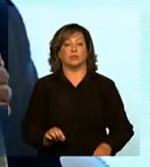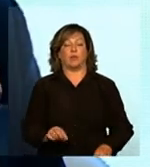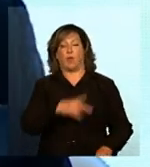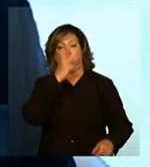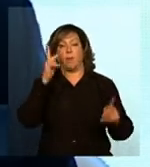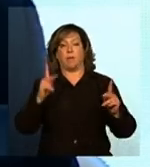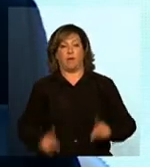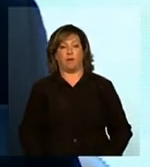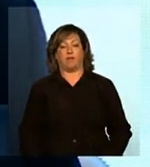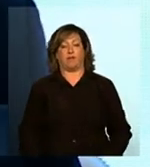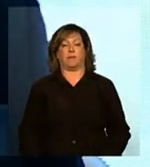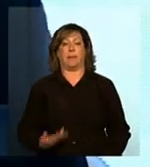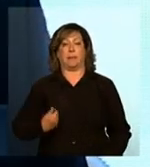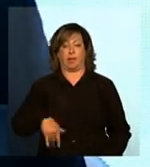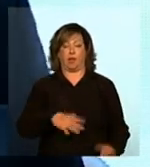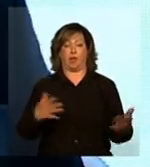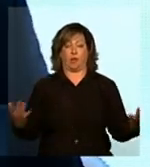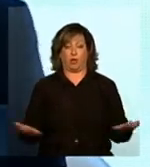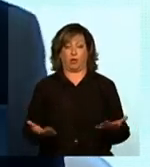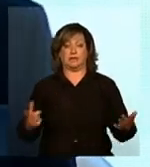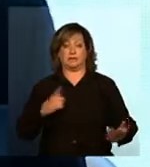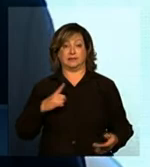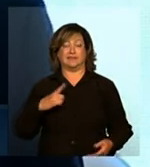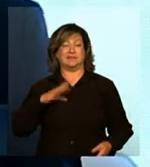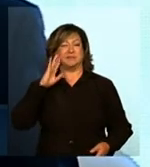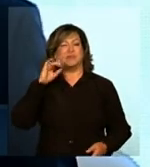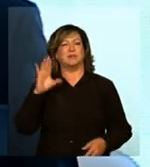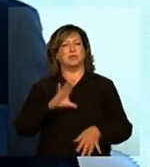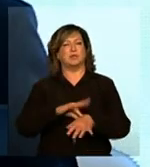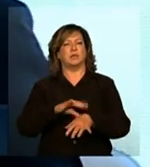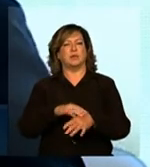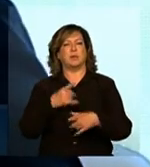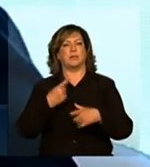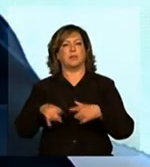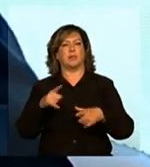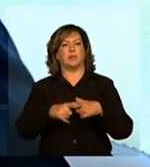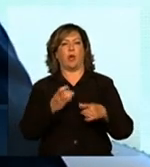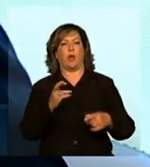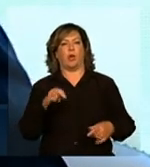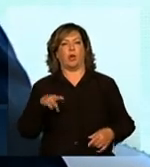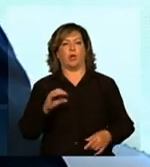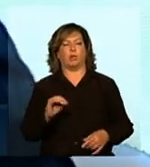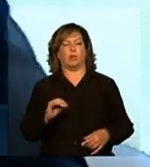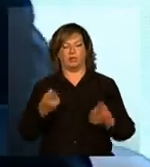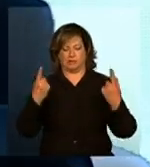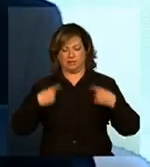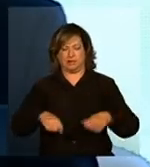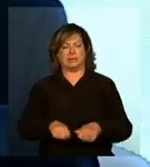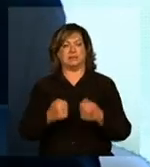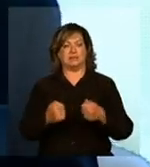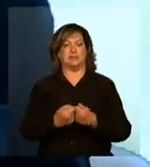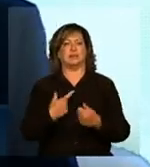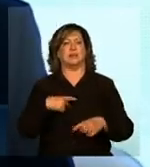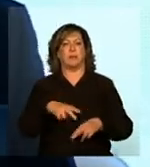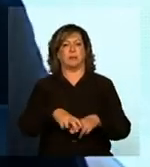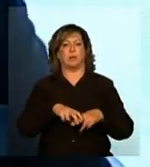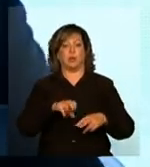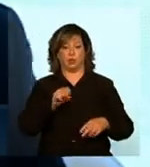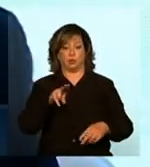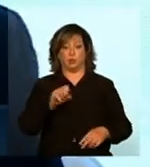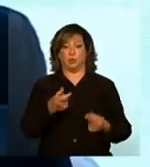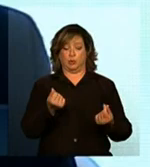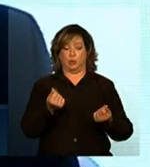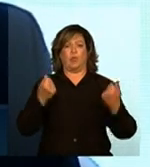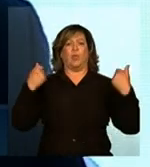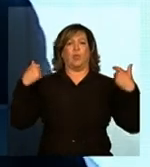povo, né? Nós hoje temos como as principais doenças as doenças crônico-degenerativas, né? Nós temos aí o SUS gasta um